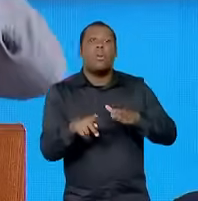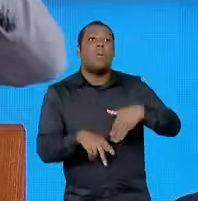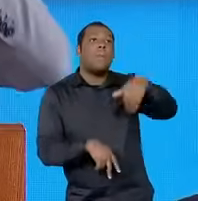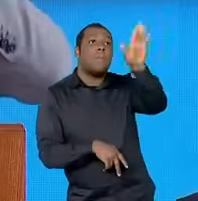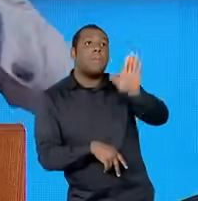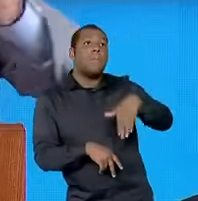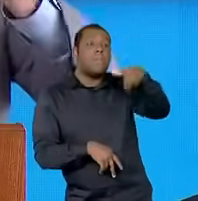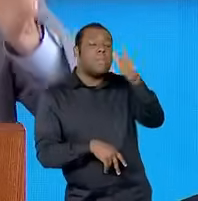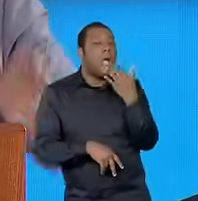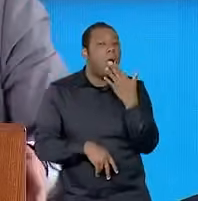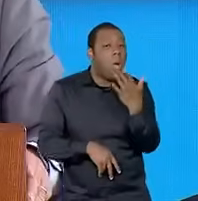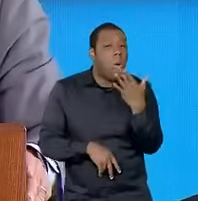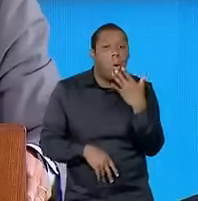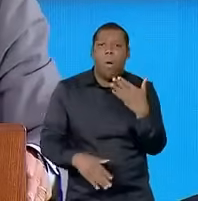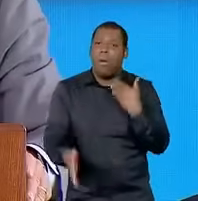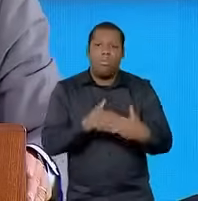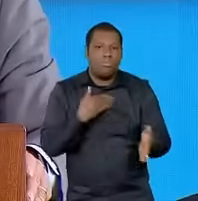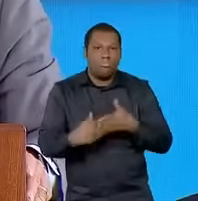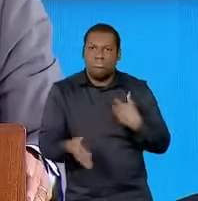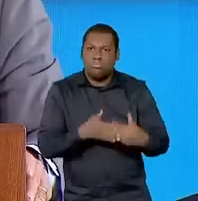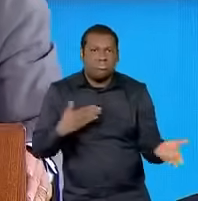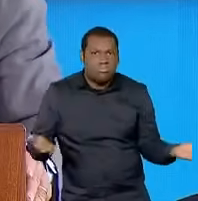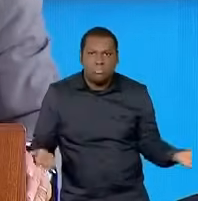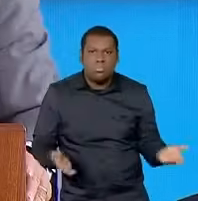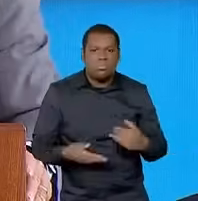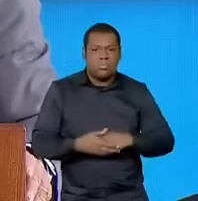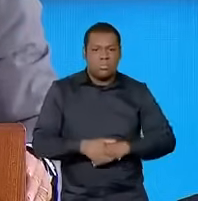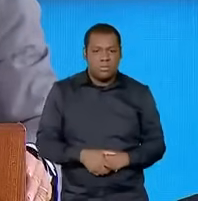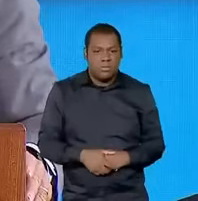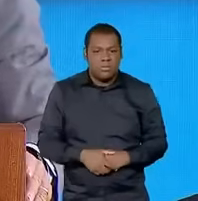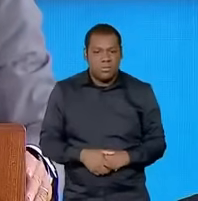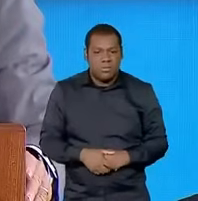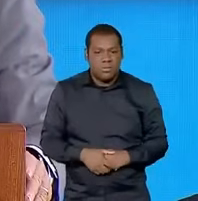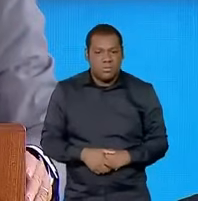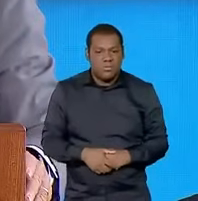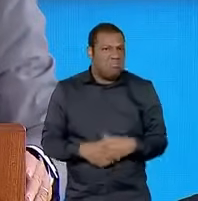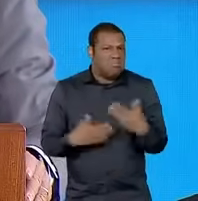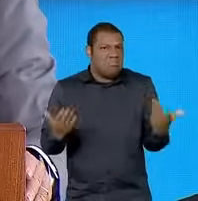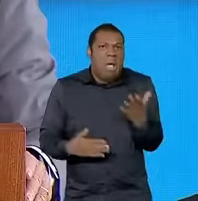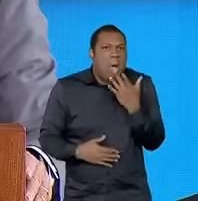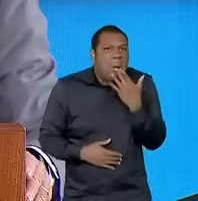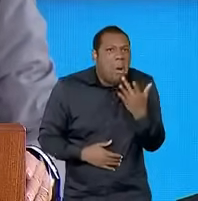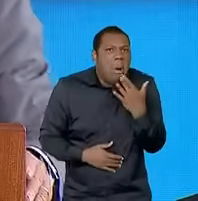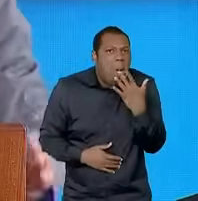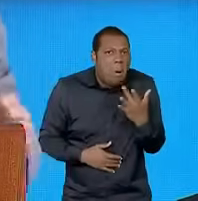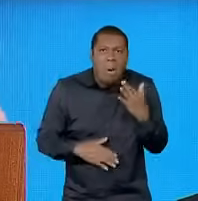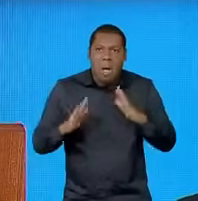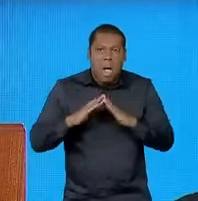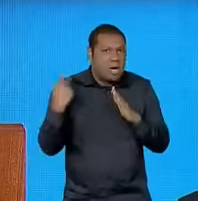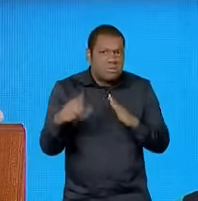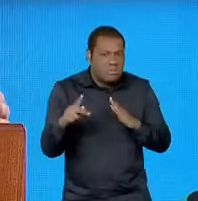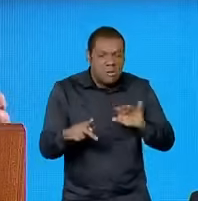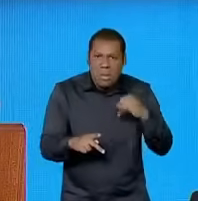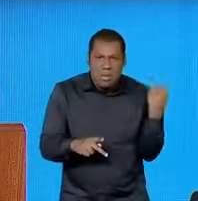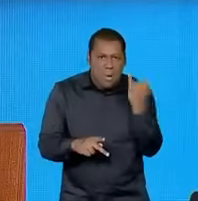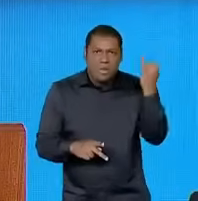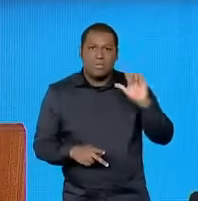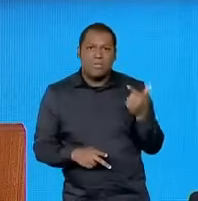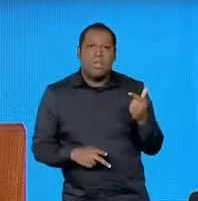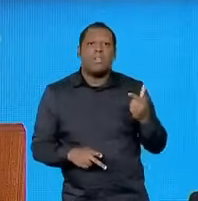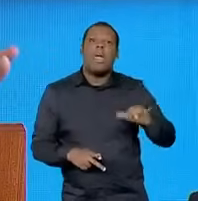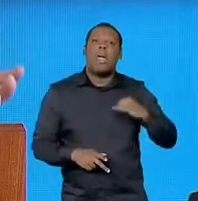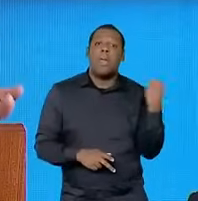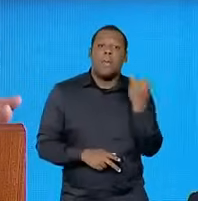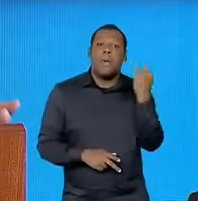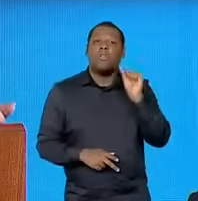da cor que vocês quiserem. Ninguém vai se importar com a cor da casa. O que a gente quer se importar é